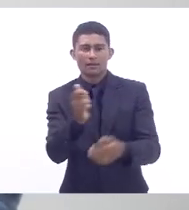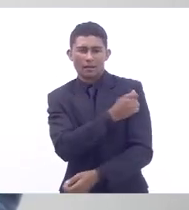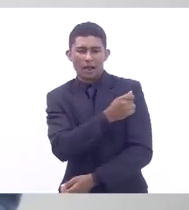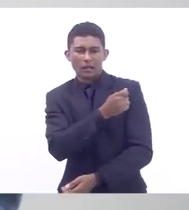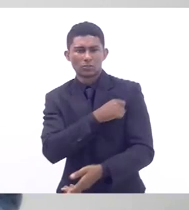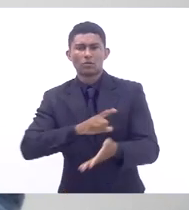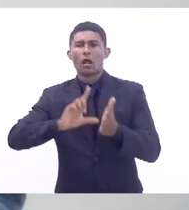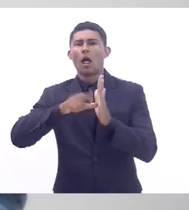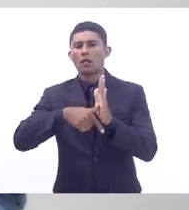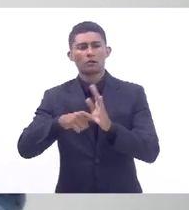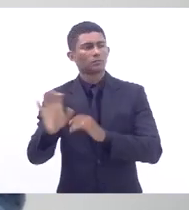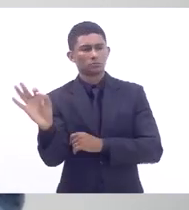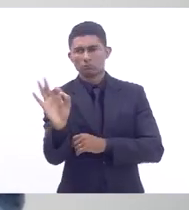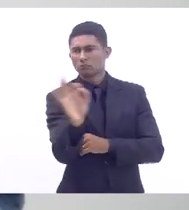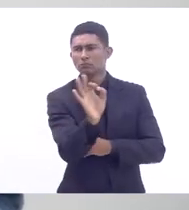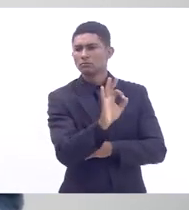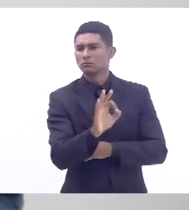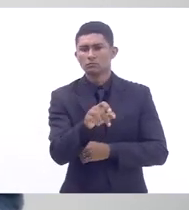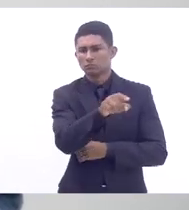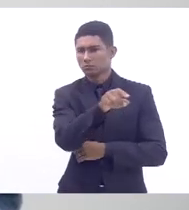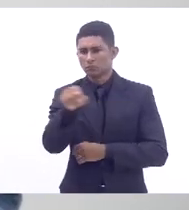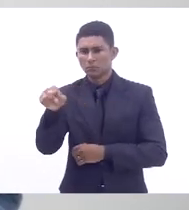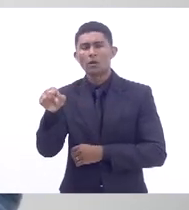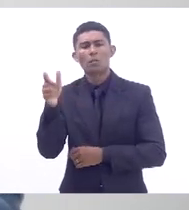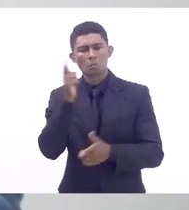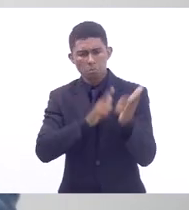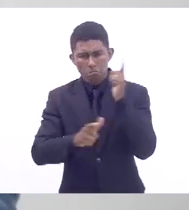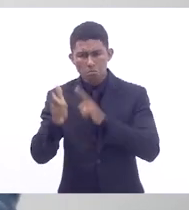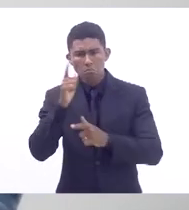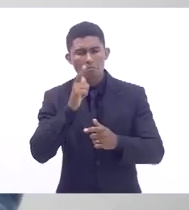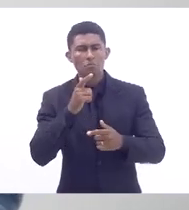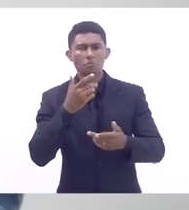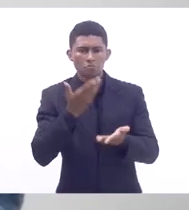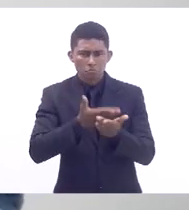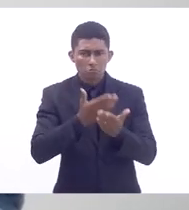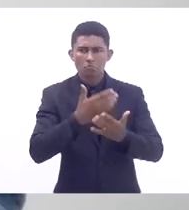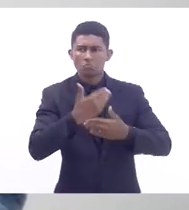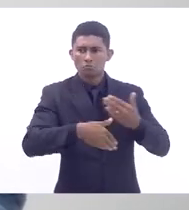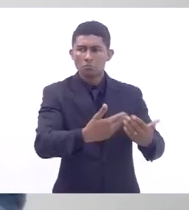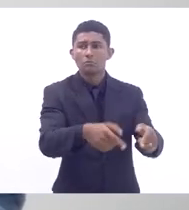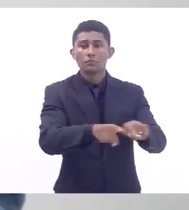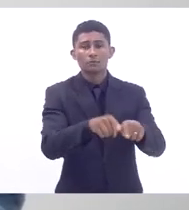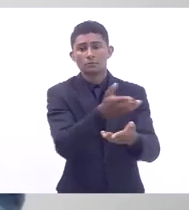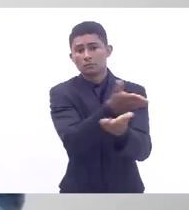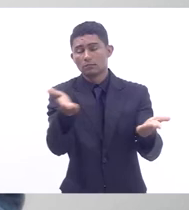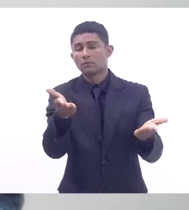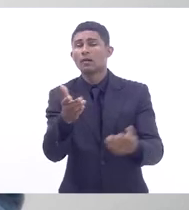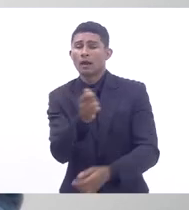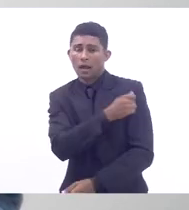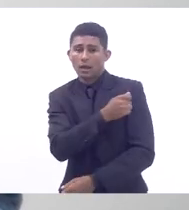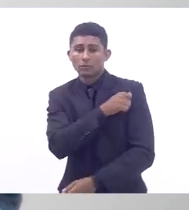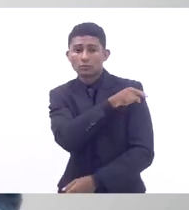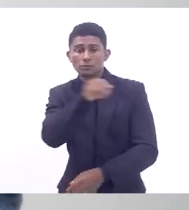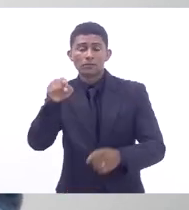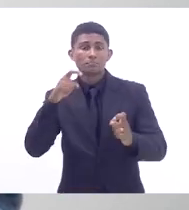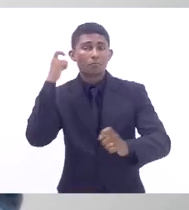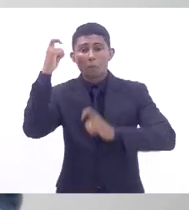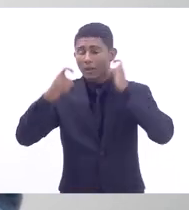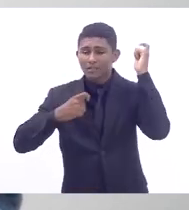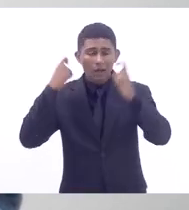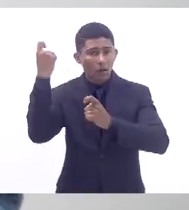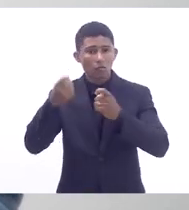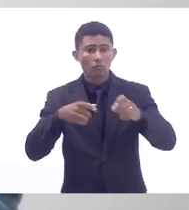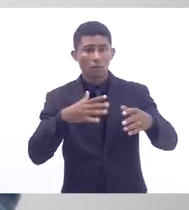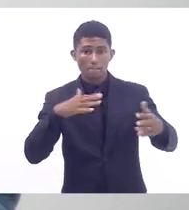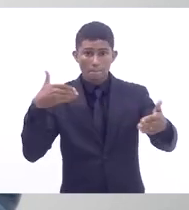dos seus respeito das suas respectivas carreiras principalmente os formandos muito preocupados com as disciplinas dos formado